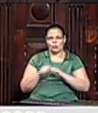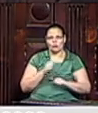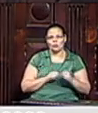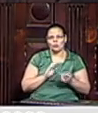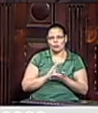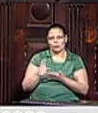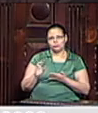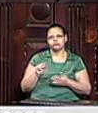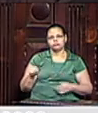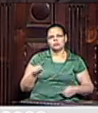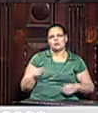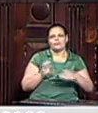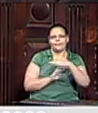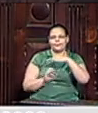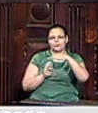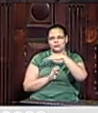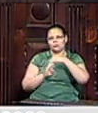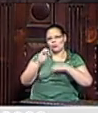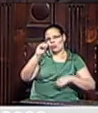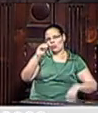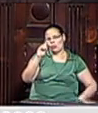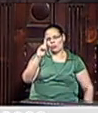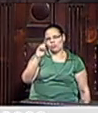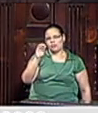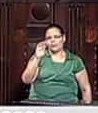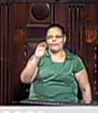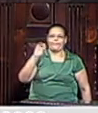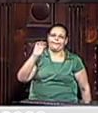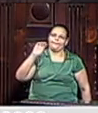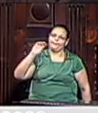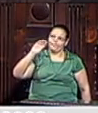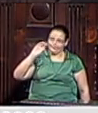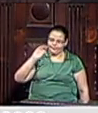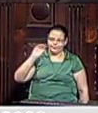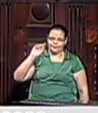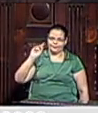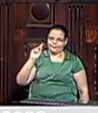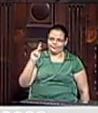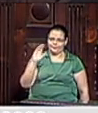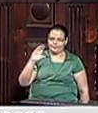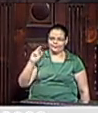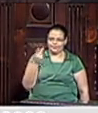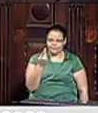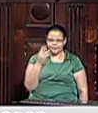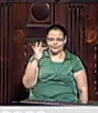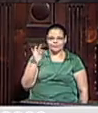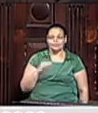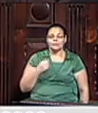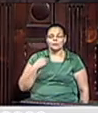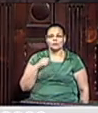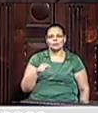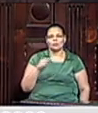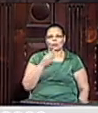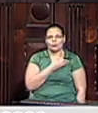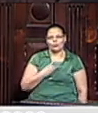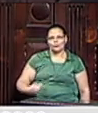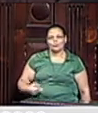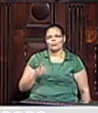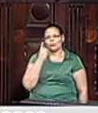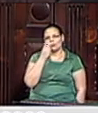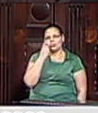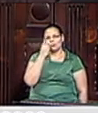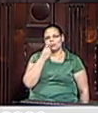Odebrecht, é uma também das maiores doadoras eleitorais, tanto para o governador quanto para